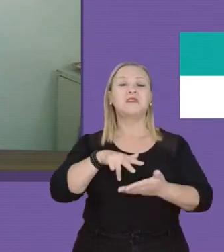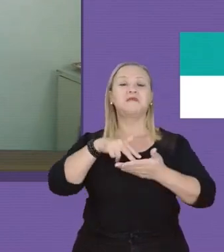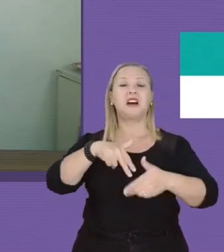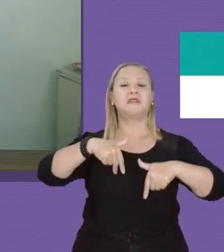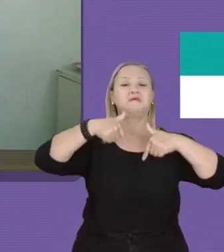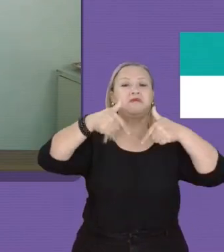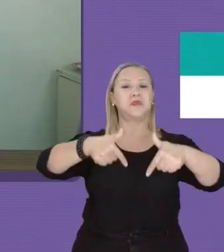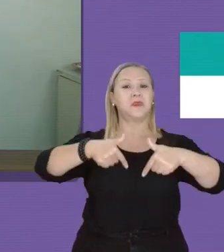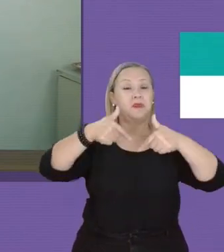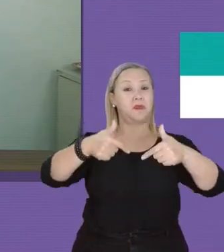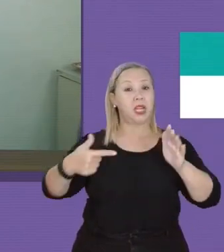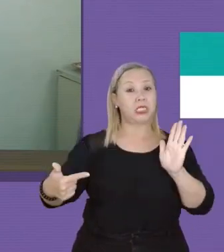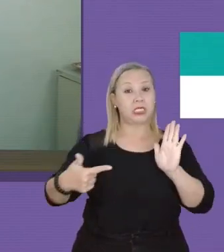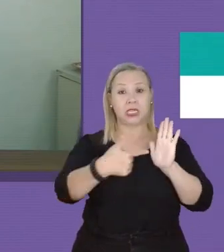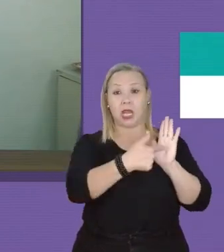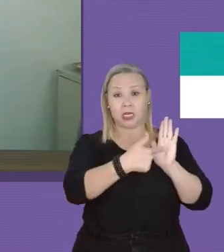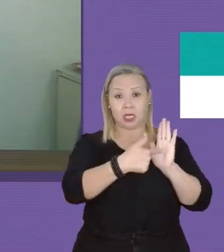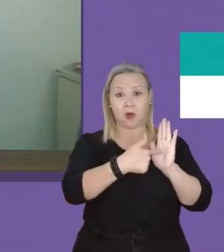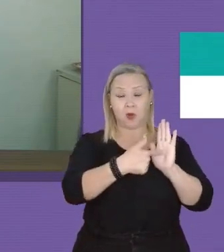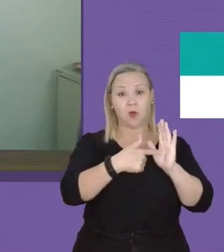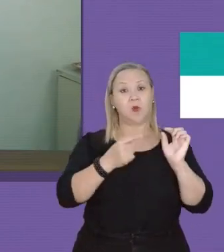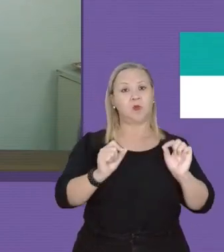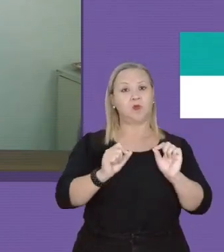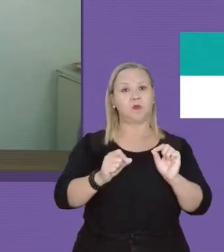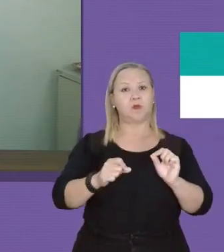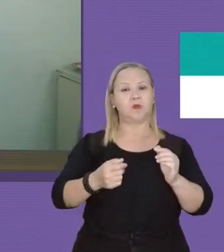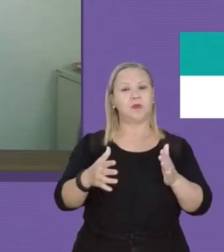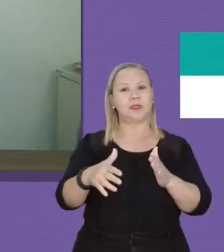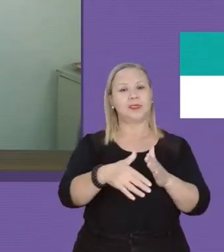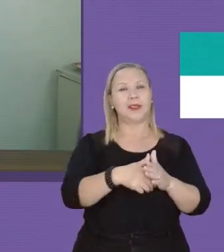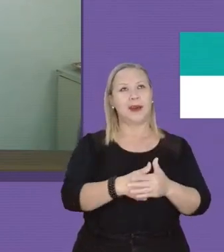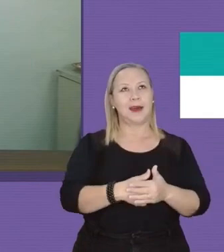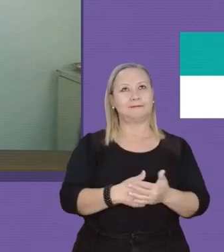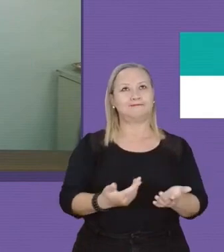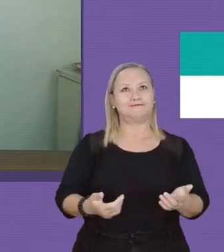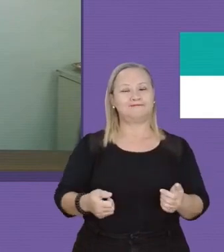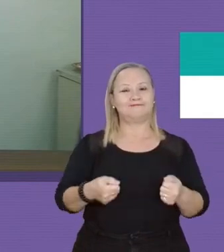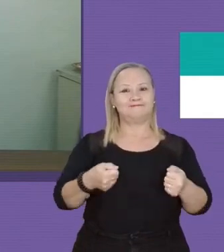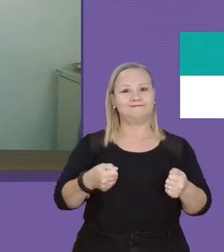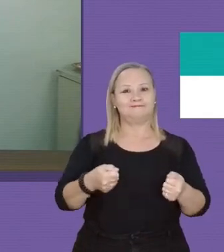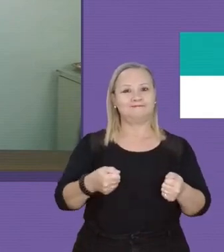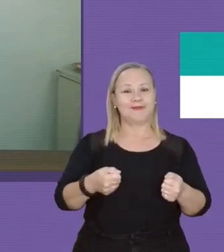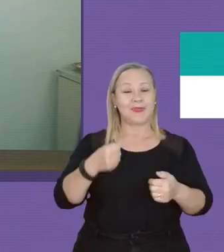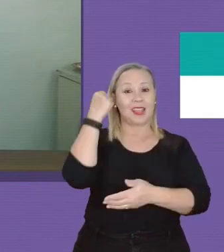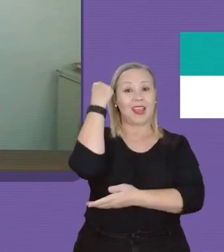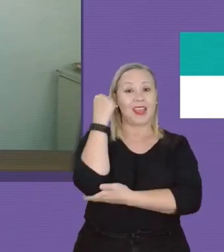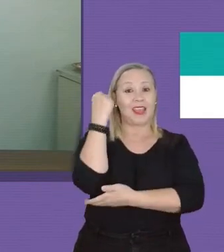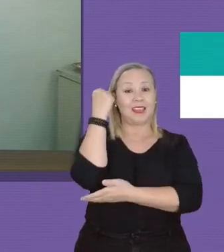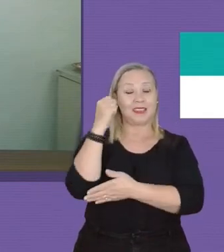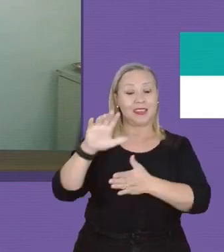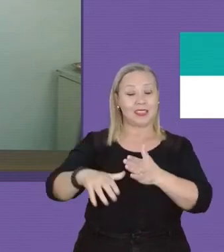da denúncia e da resistência ao golpe que derrubou um governo legítimo, o